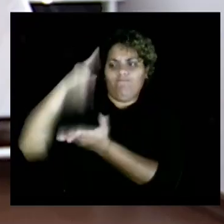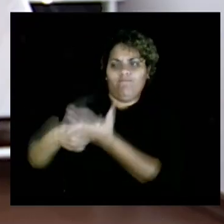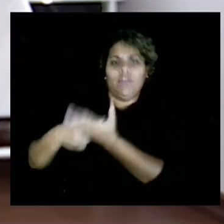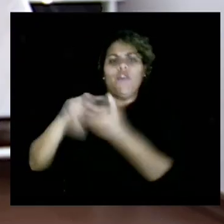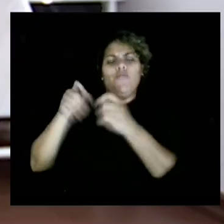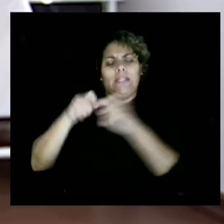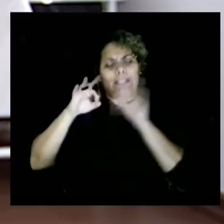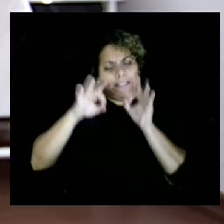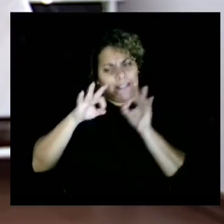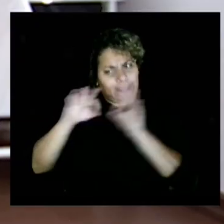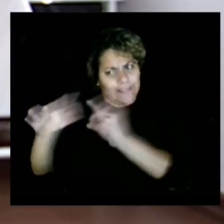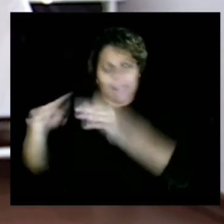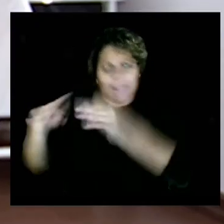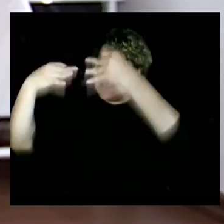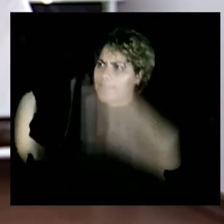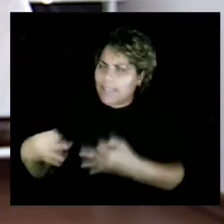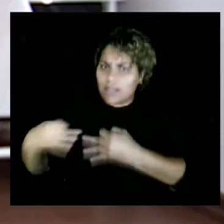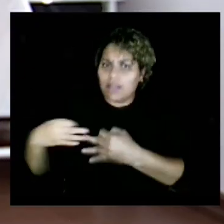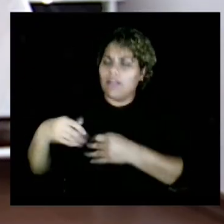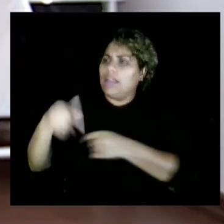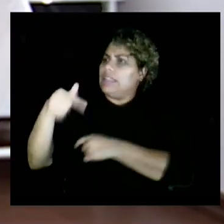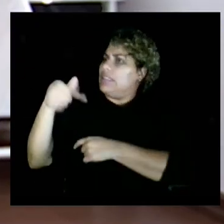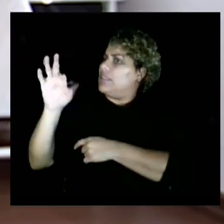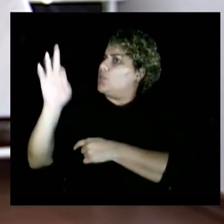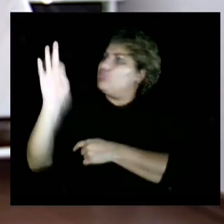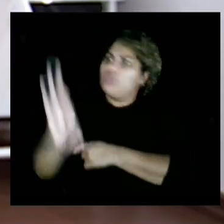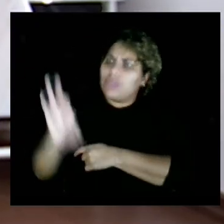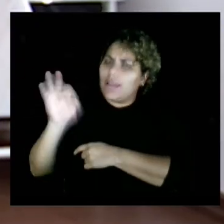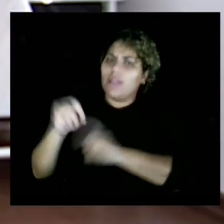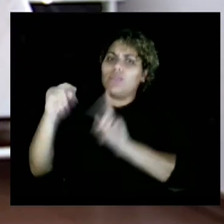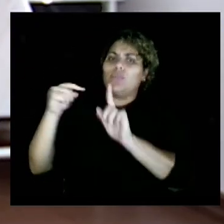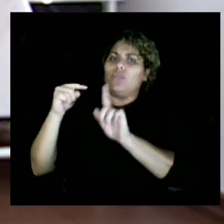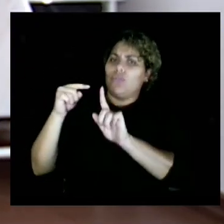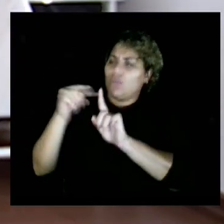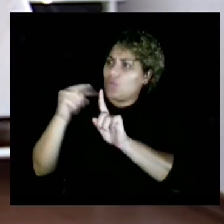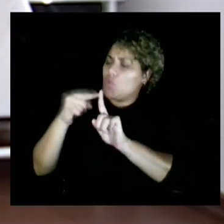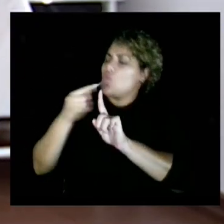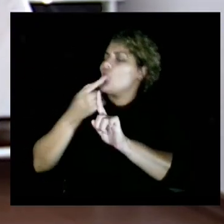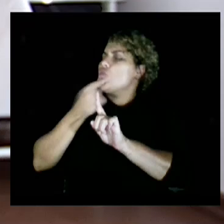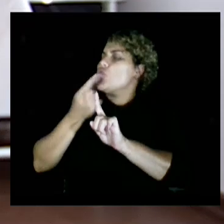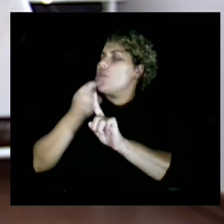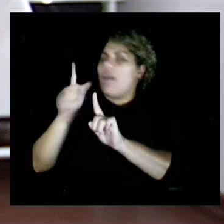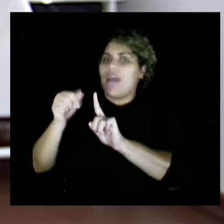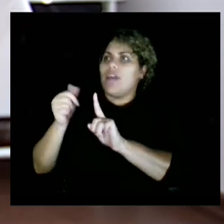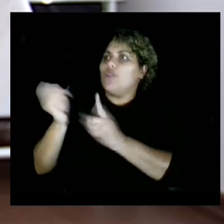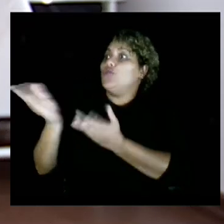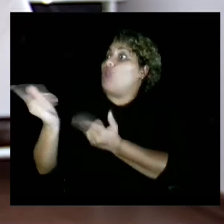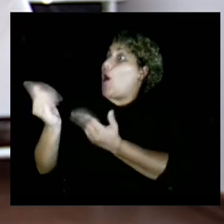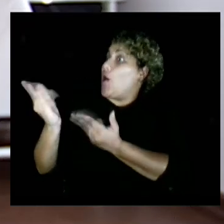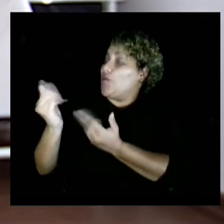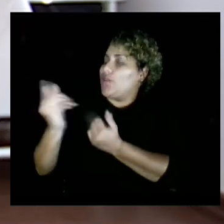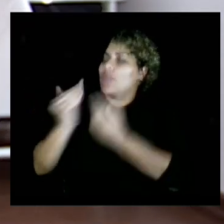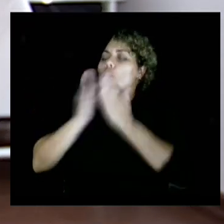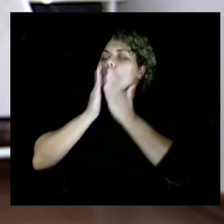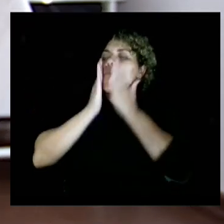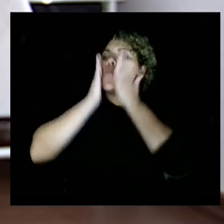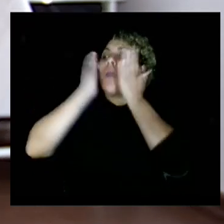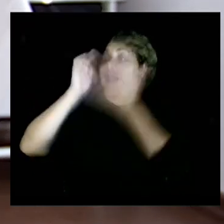tenho 70% são meninos no meu público de limpeza de pele. Qual é o perfil geral do seu